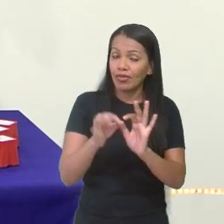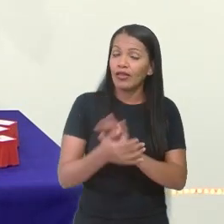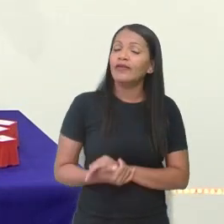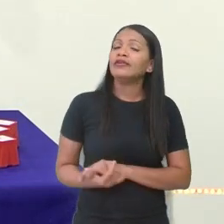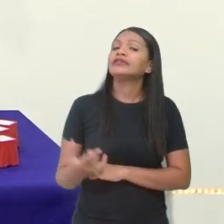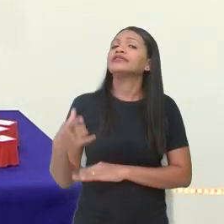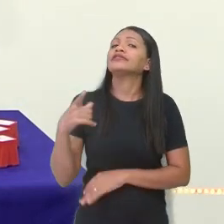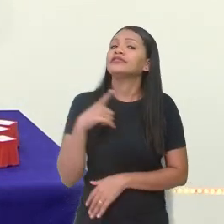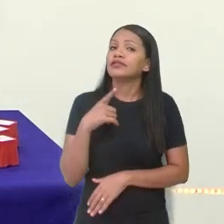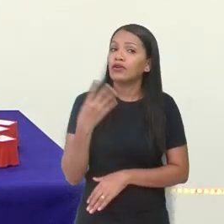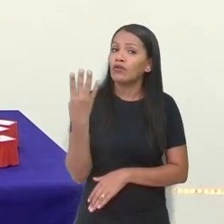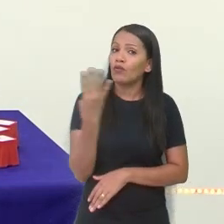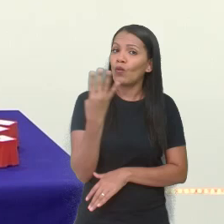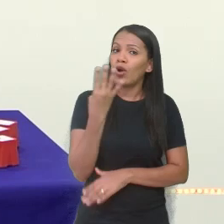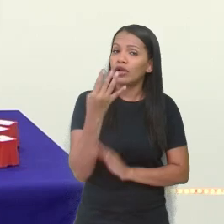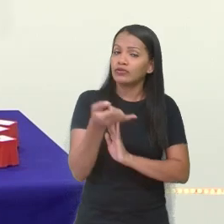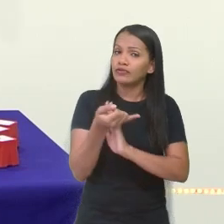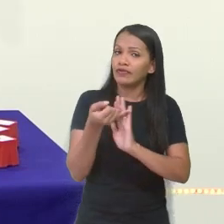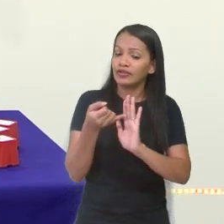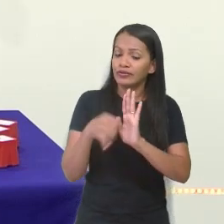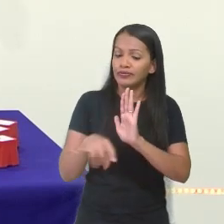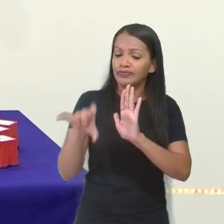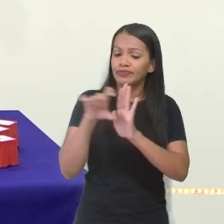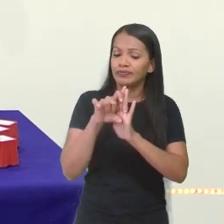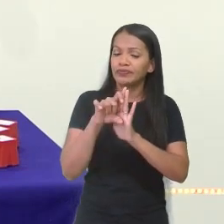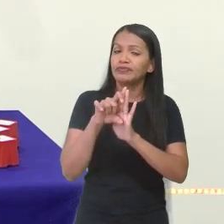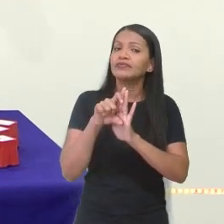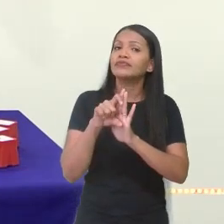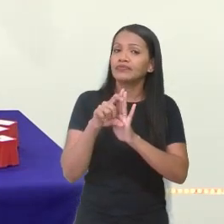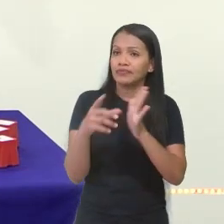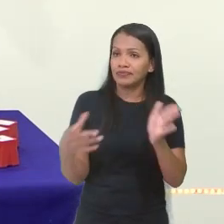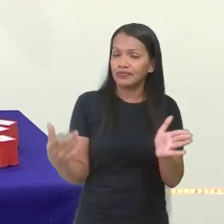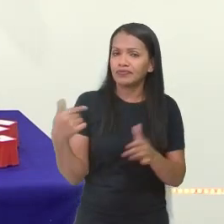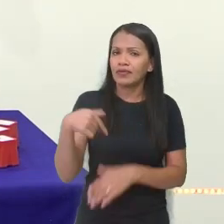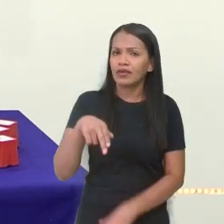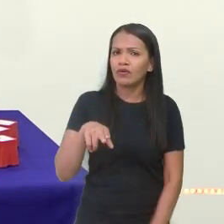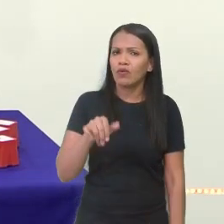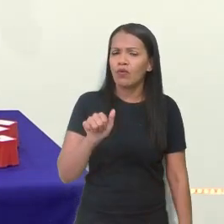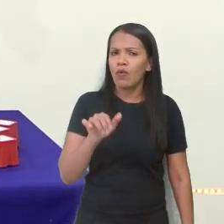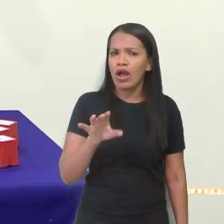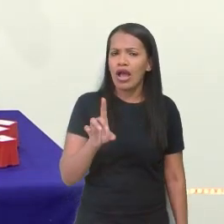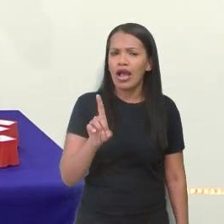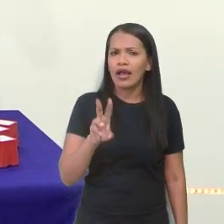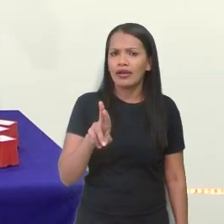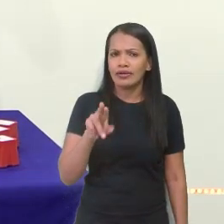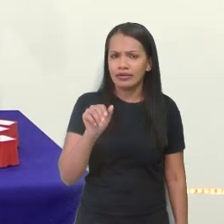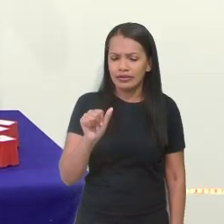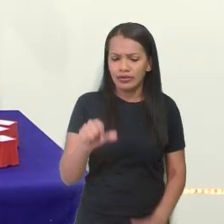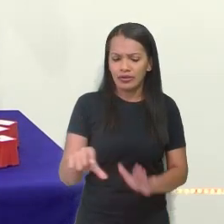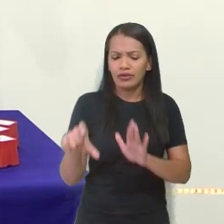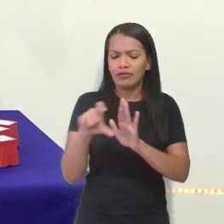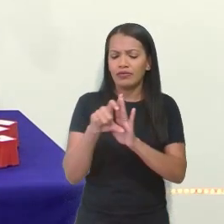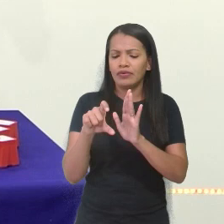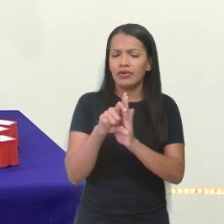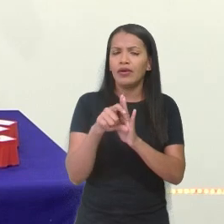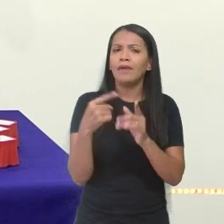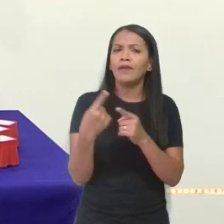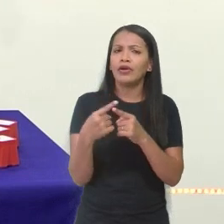Eu tinha 4 versos, tá? Então, eu chamo de quadra. Quando eu tenho 4 versos, eu chamo de